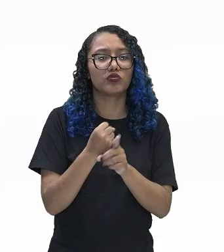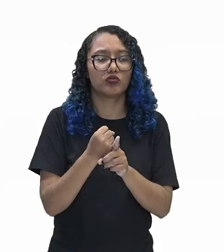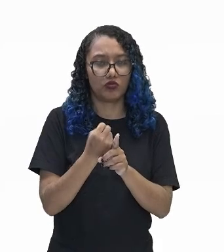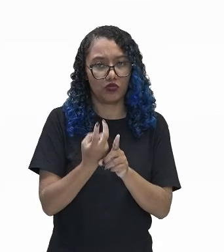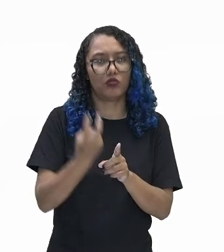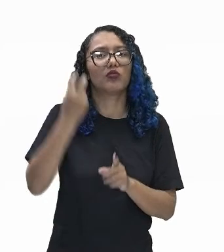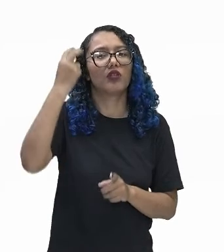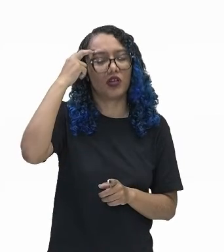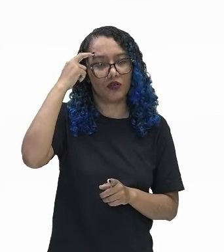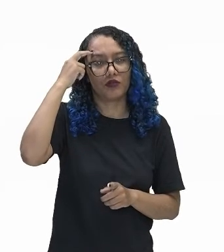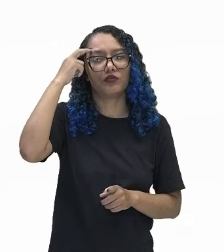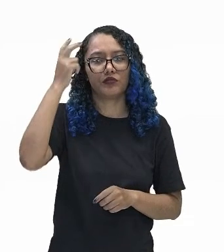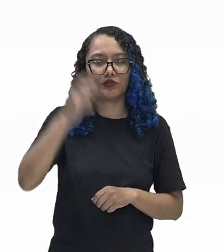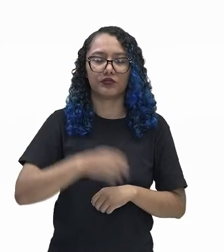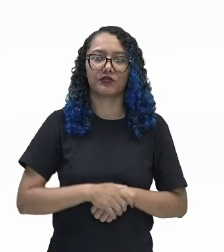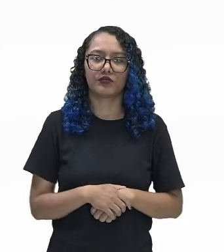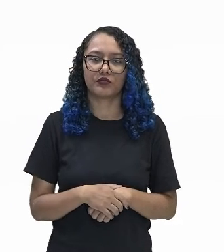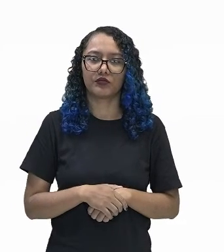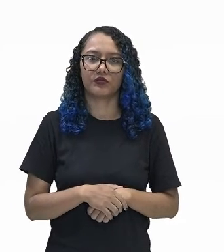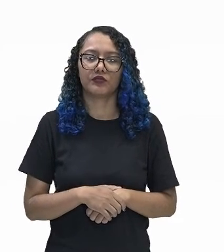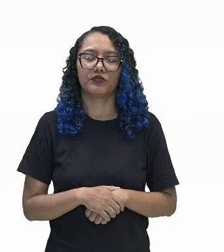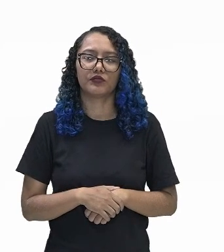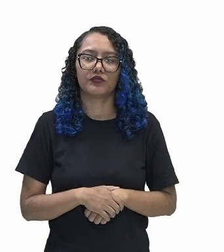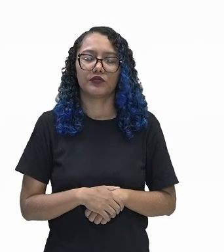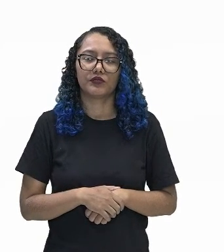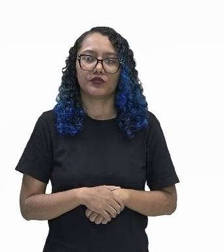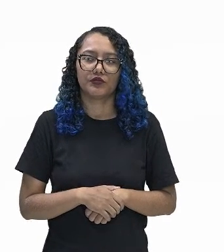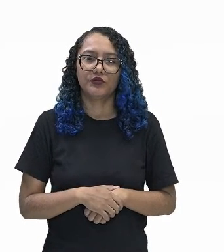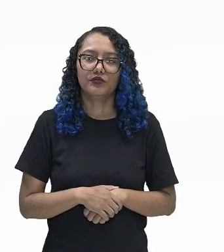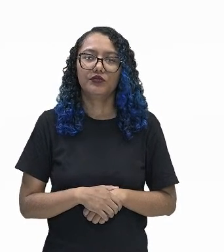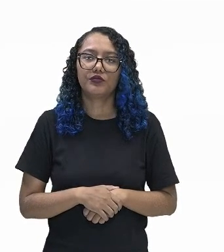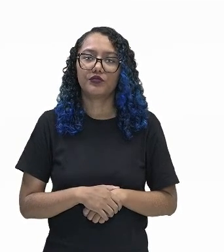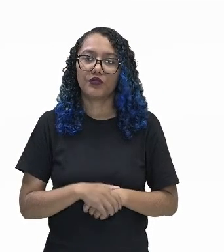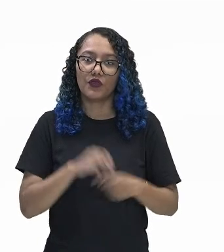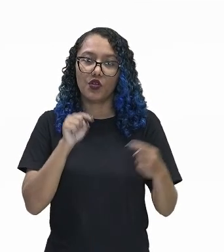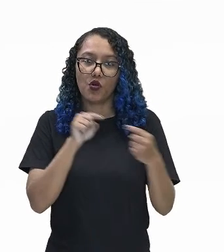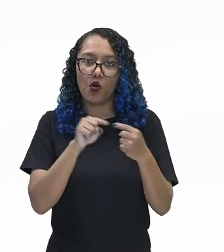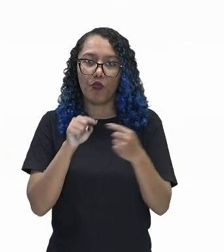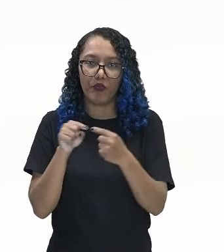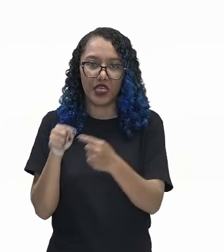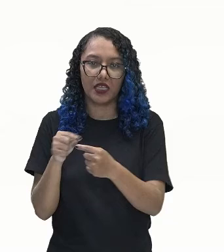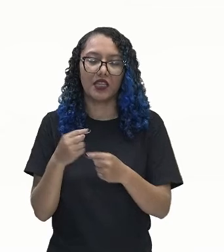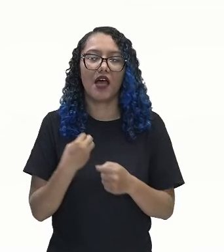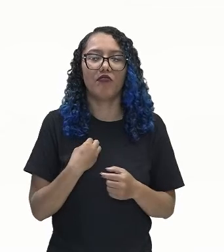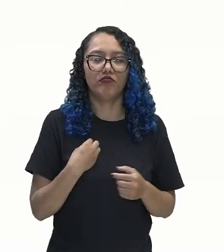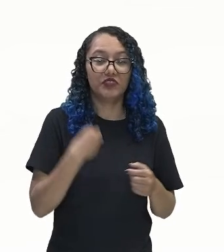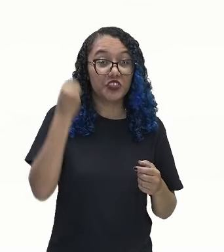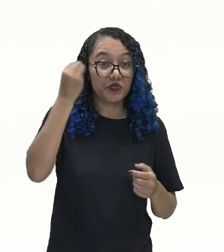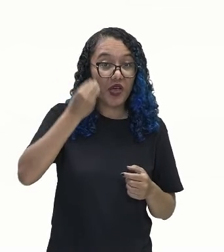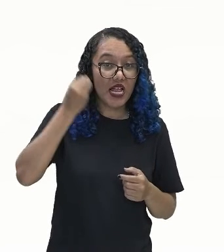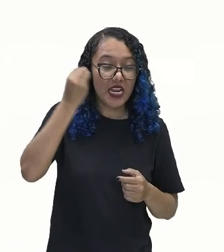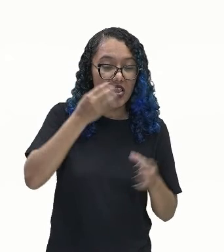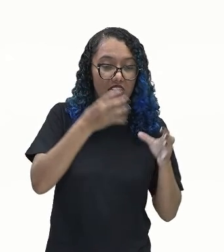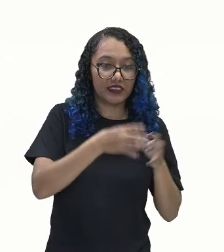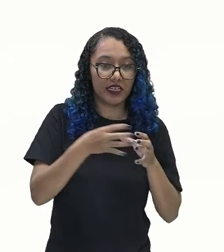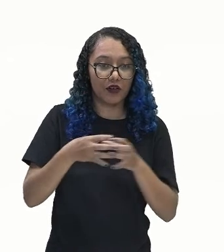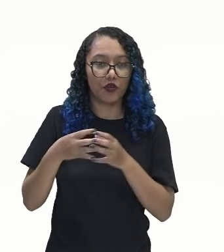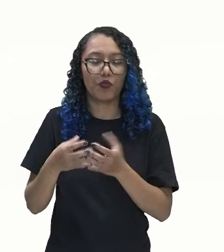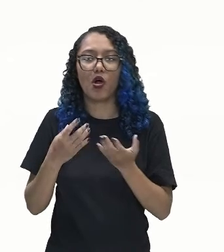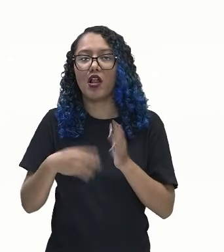sociocultural, tá? Social e sociocultural. Ali, vai ser de acordo com as nossas vivências. Olha o texto que eu trago para vocês de Oswald de